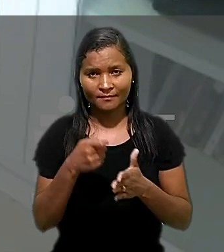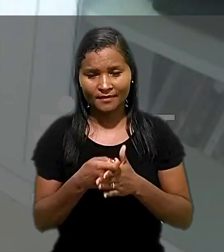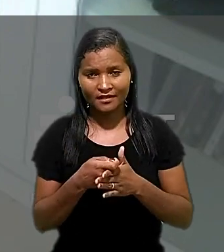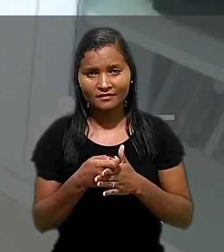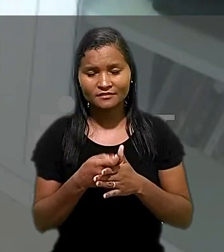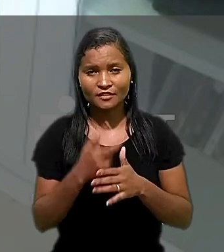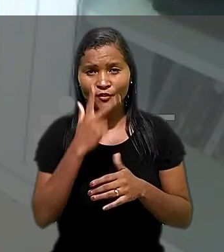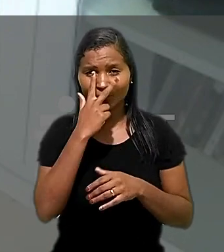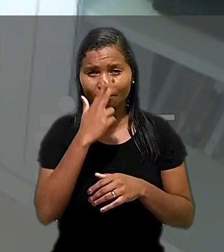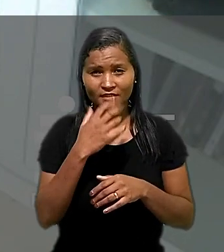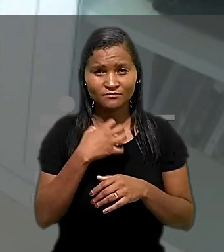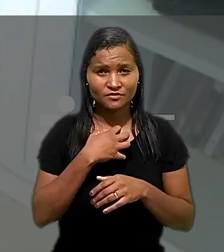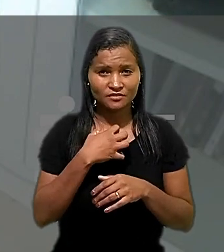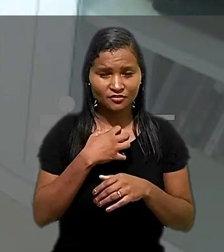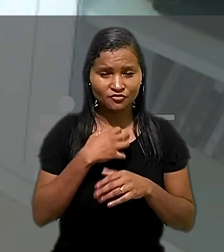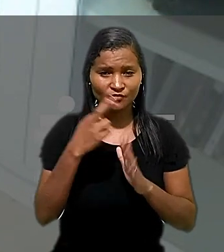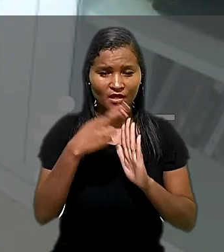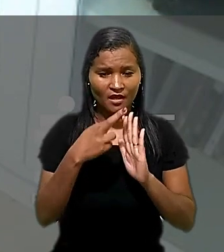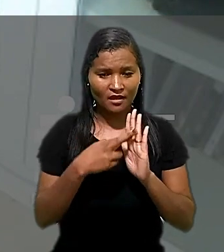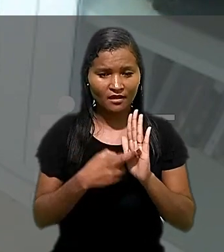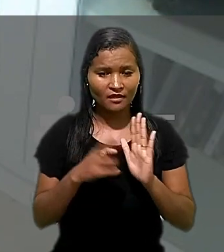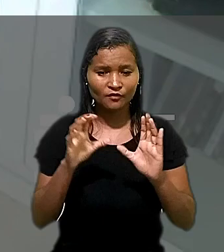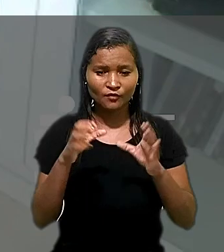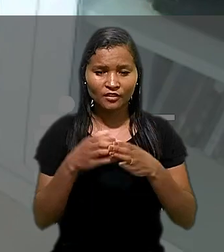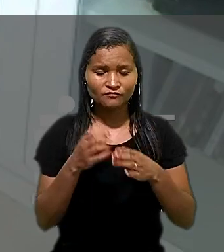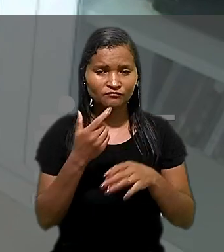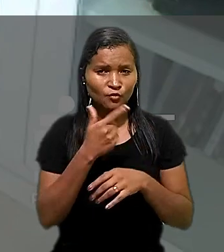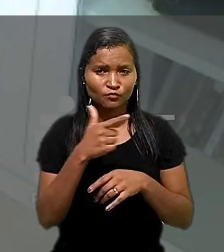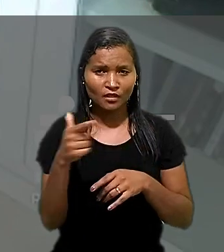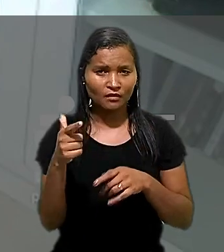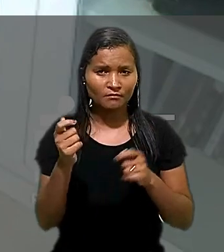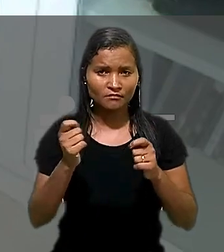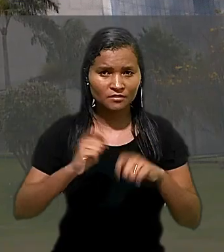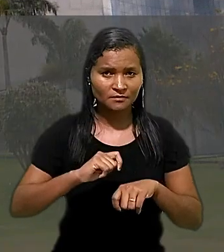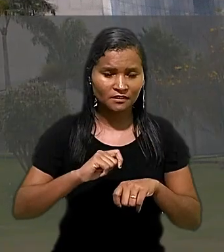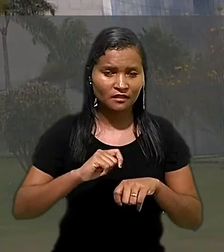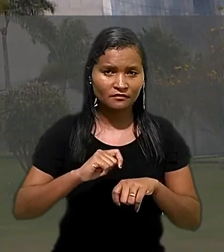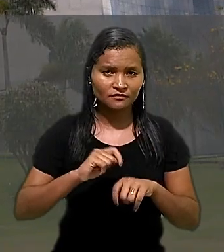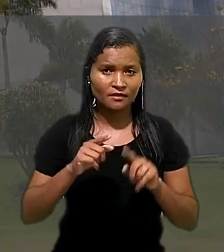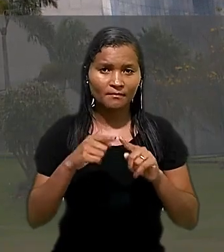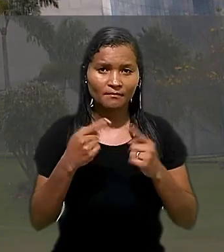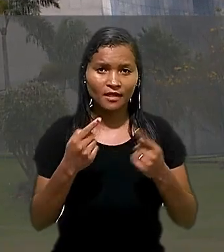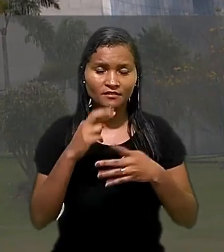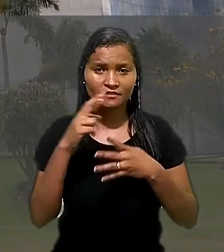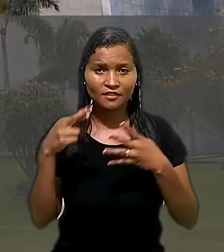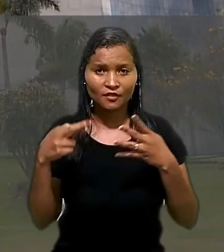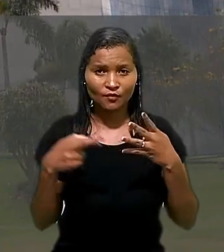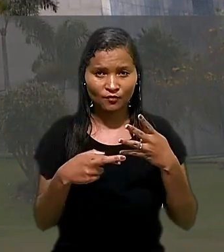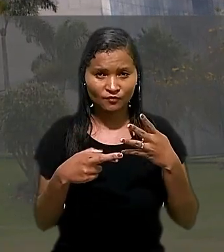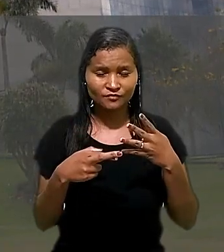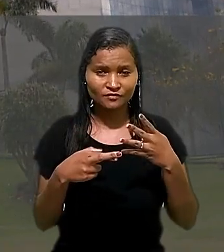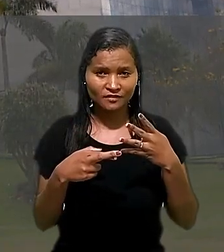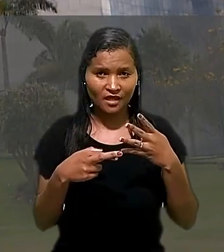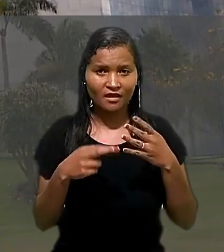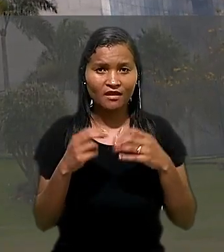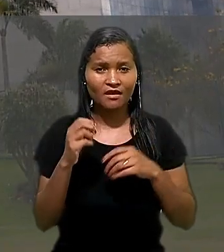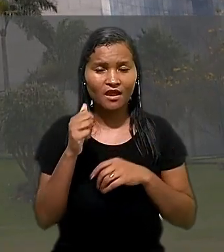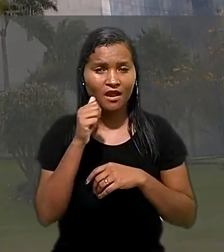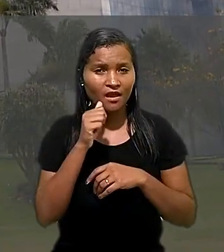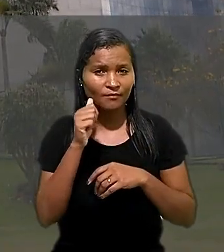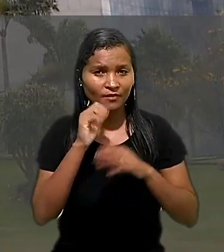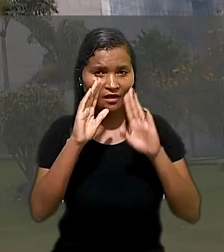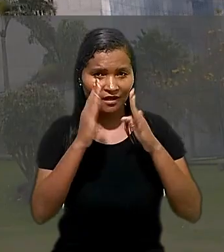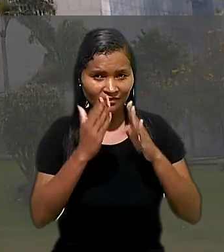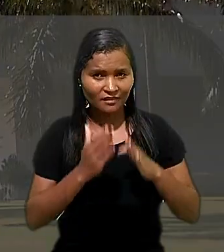mesmo sentido, a norma coletiva não previa essa possibilidade. Já em recurso de embargos, a